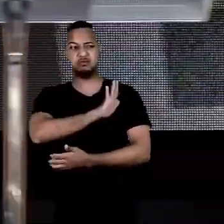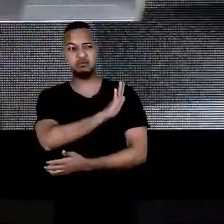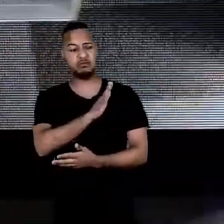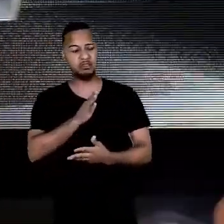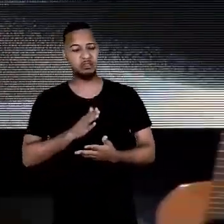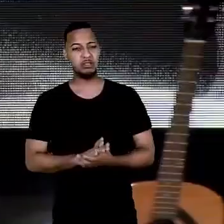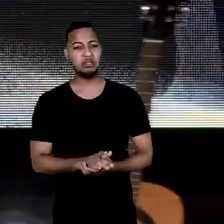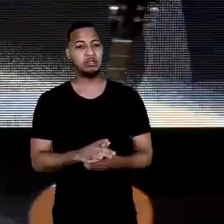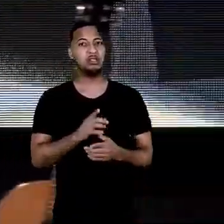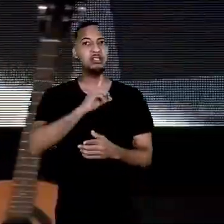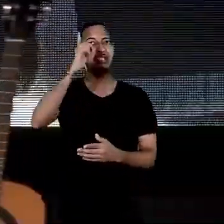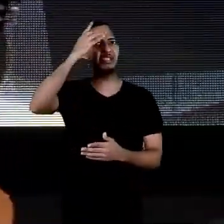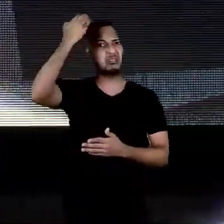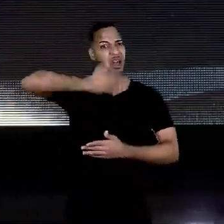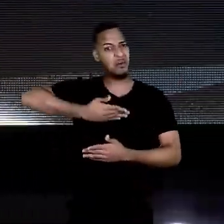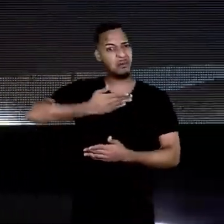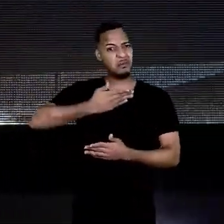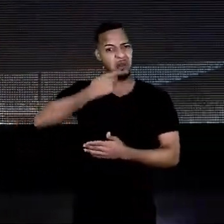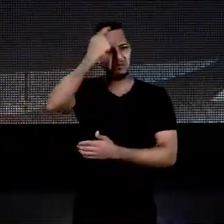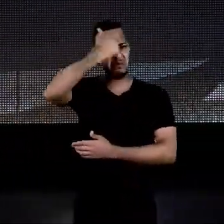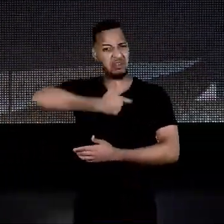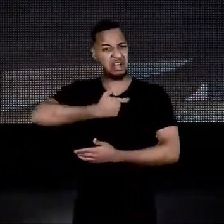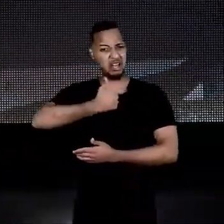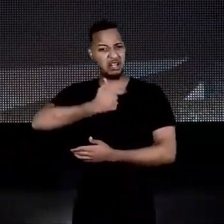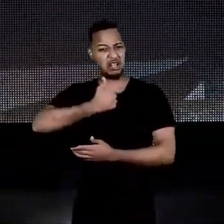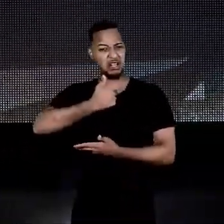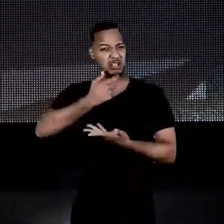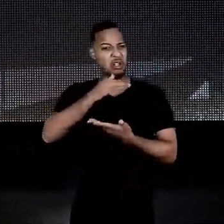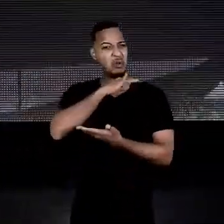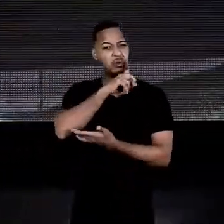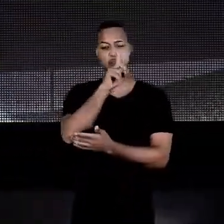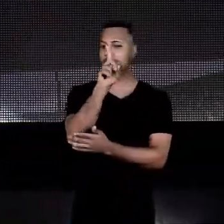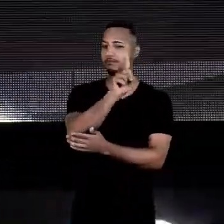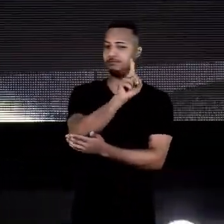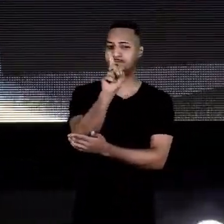não aprova um caráter reprovado.